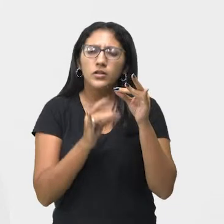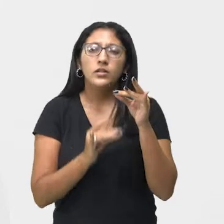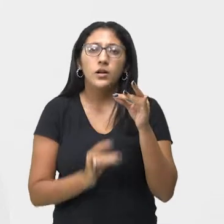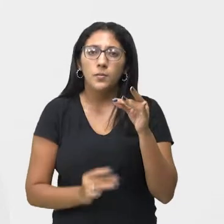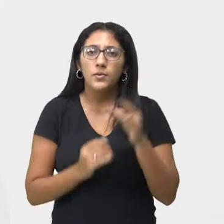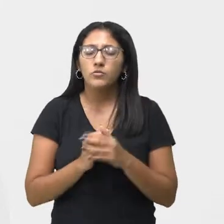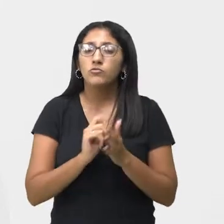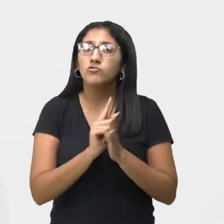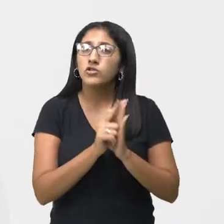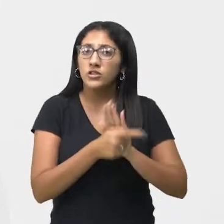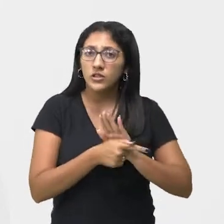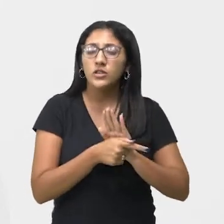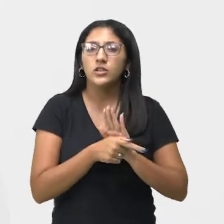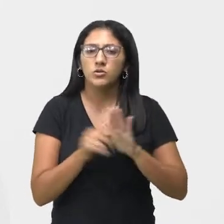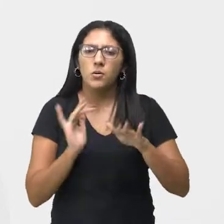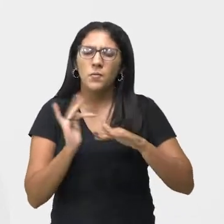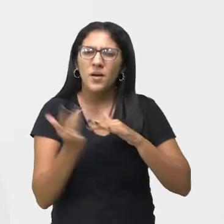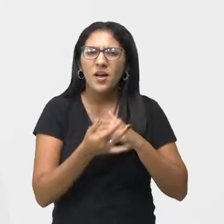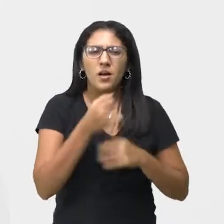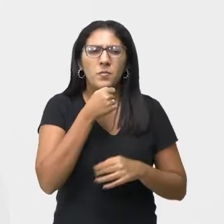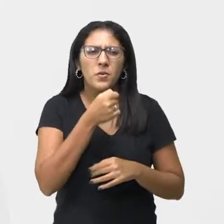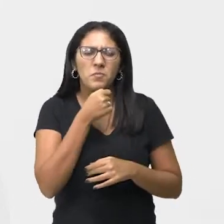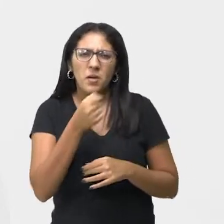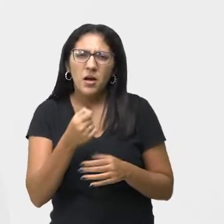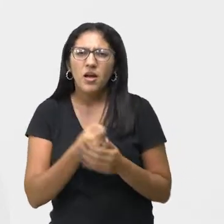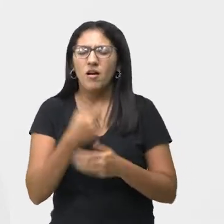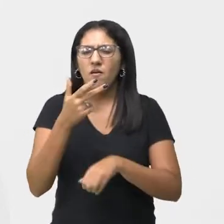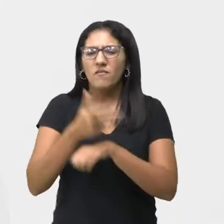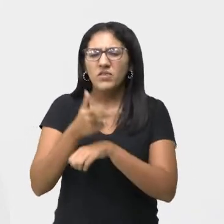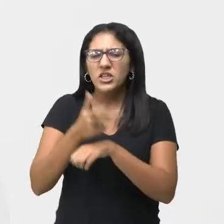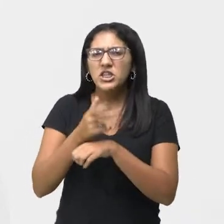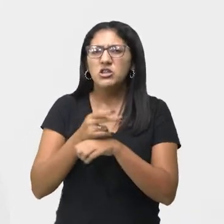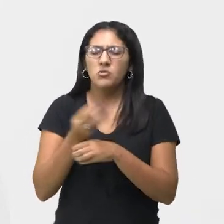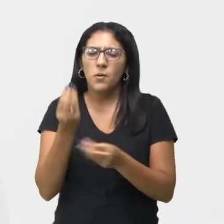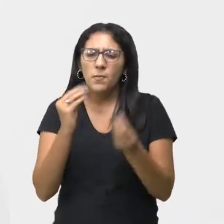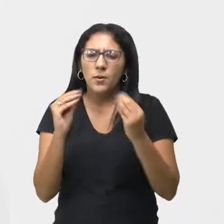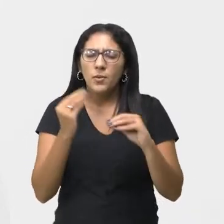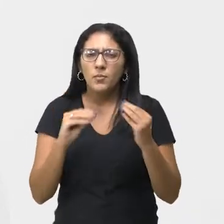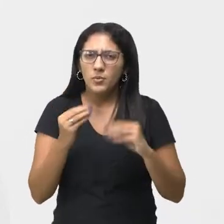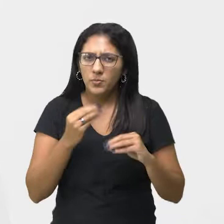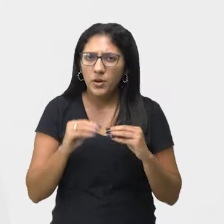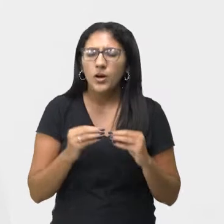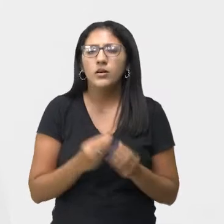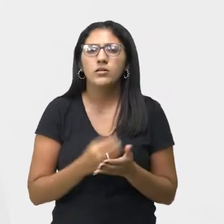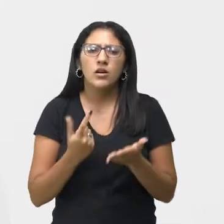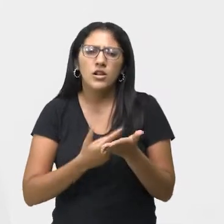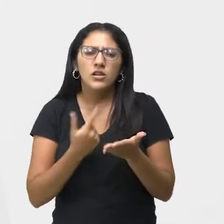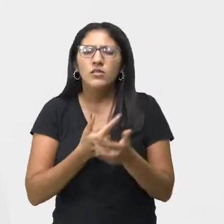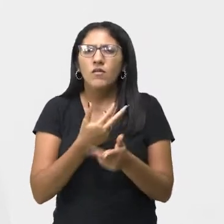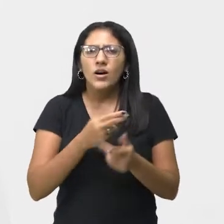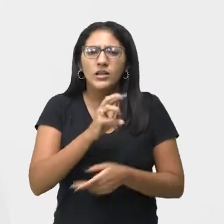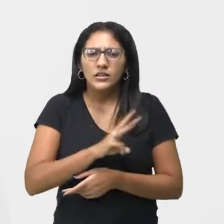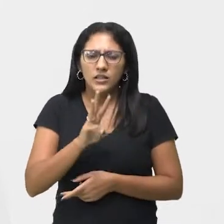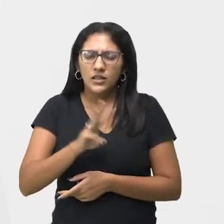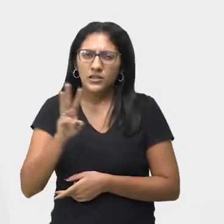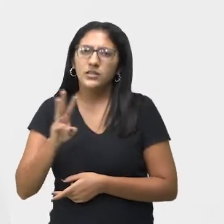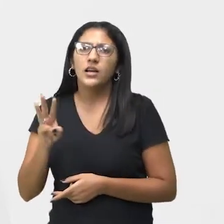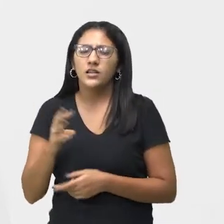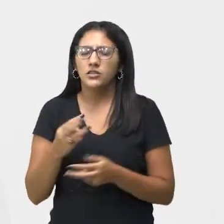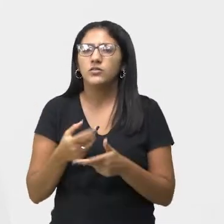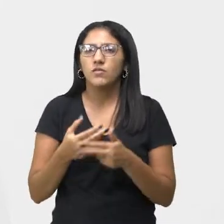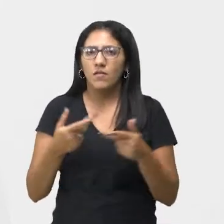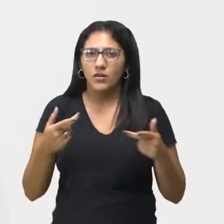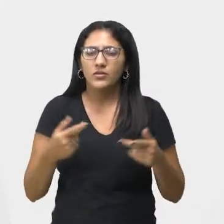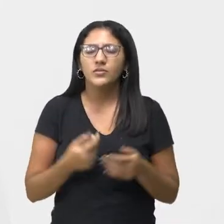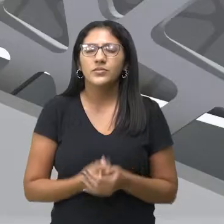observar gêneros digitais de imprensa, blogs, vlogs, jornais digitais, hipertextos e